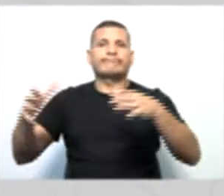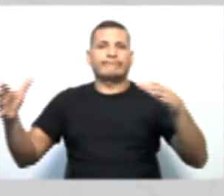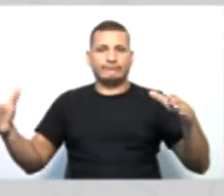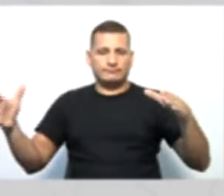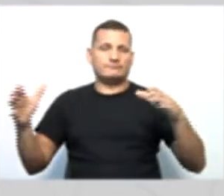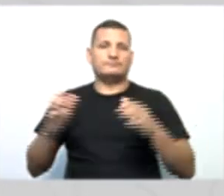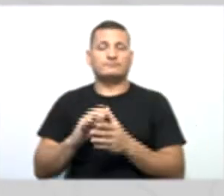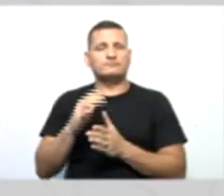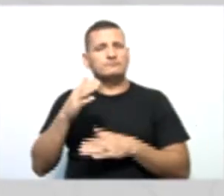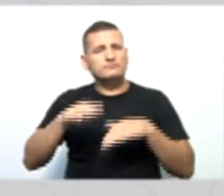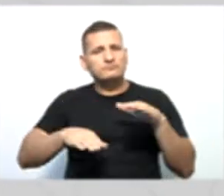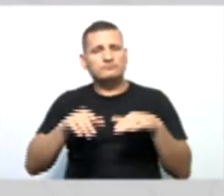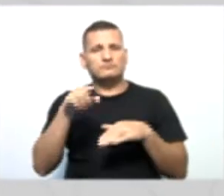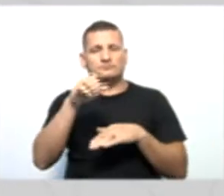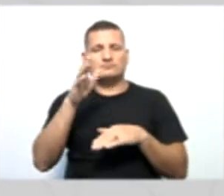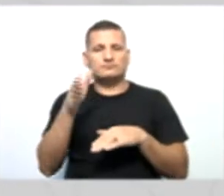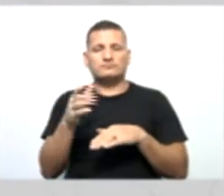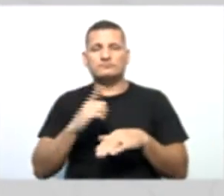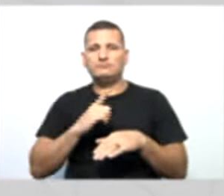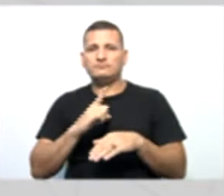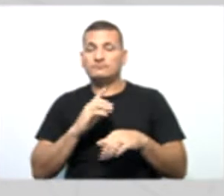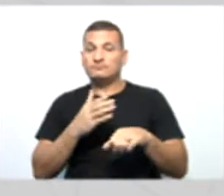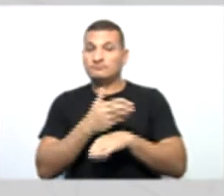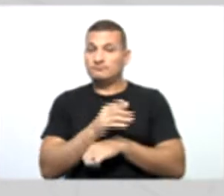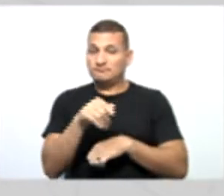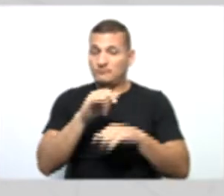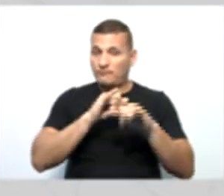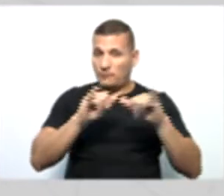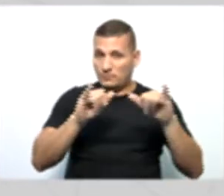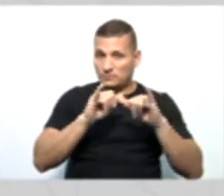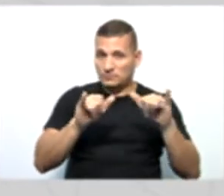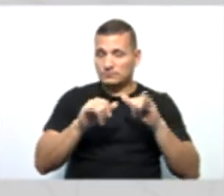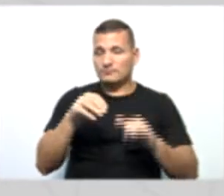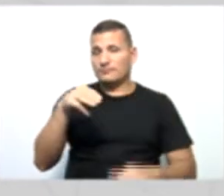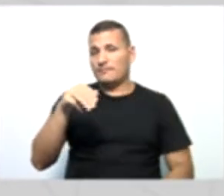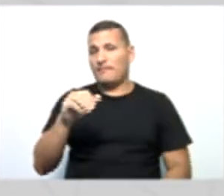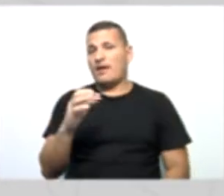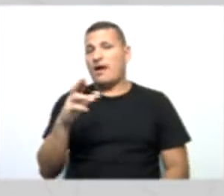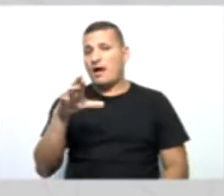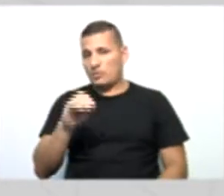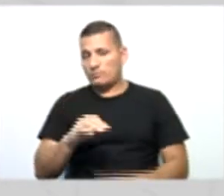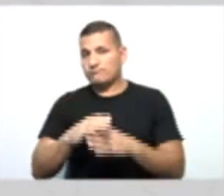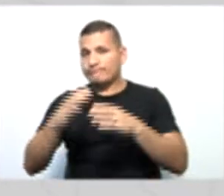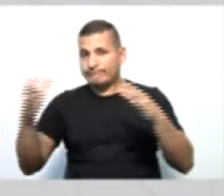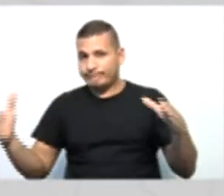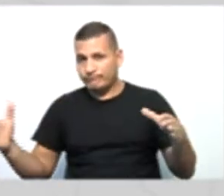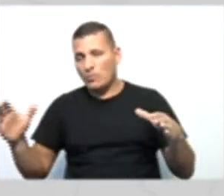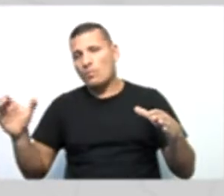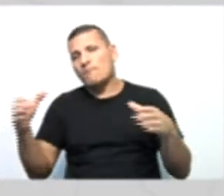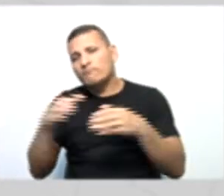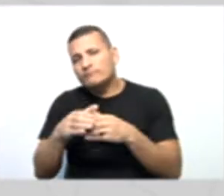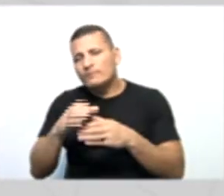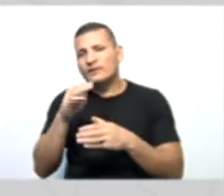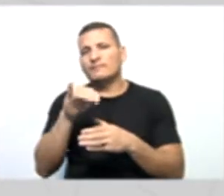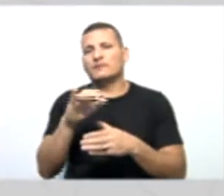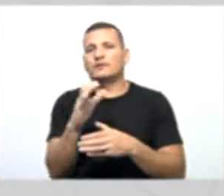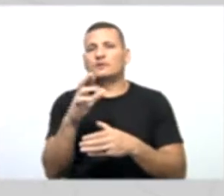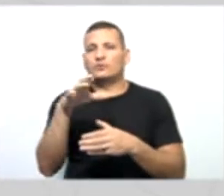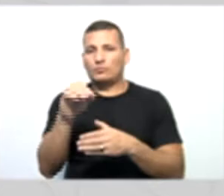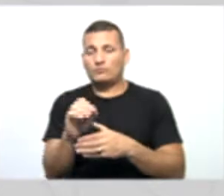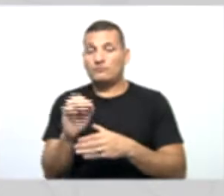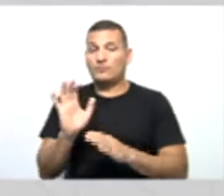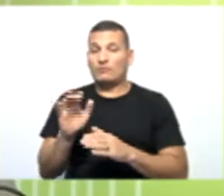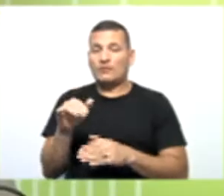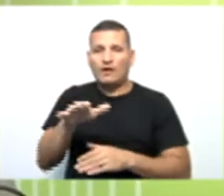tiveram acesso a essa informação sobre o macroambiente, o microambiente. E esse